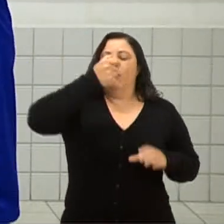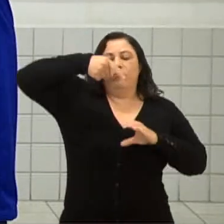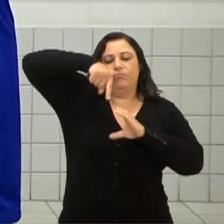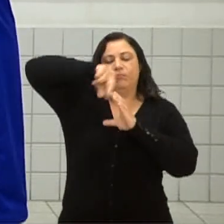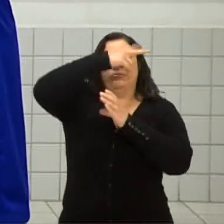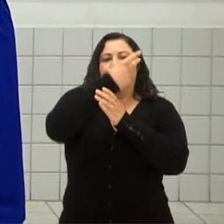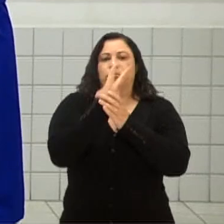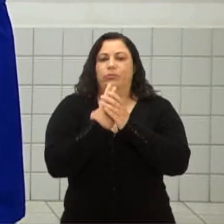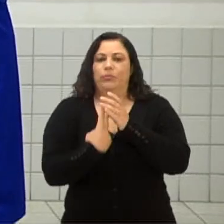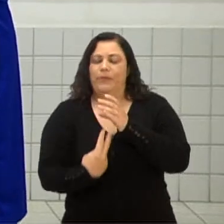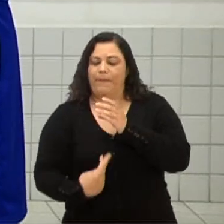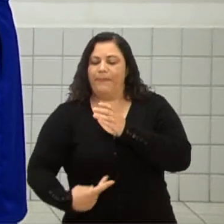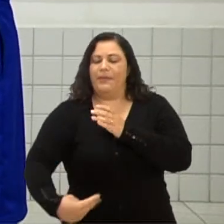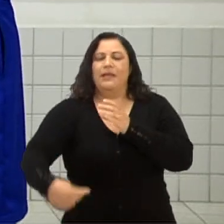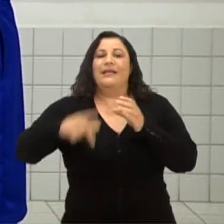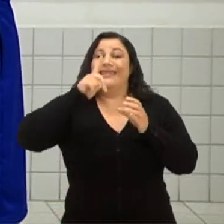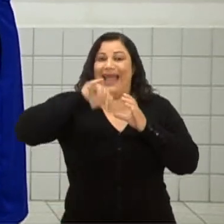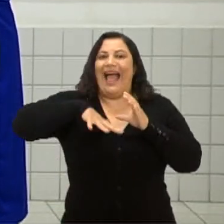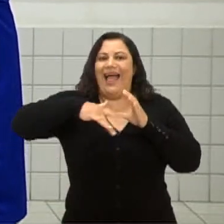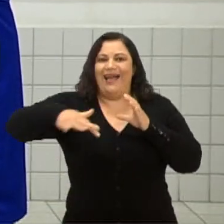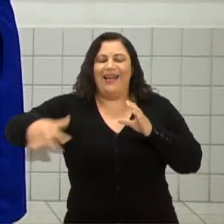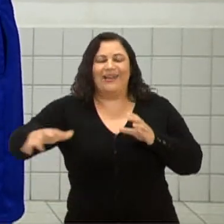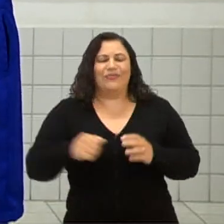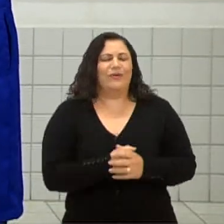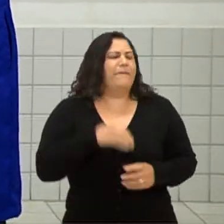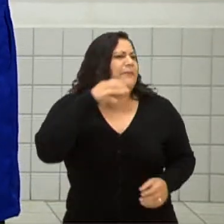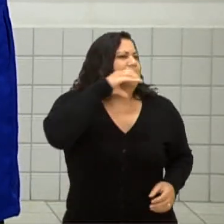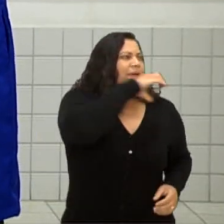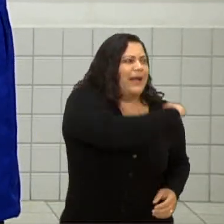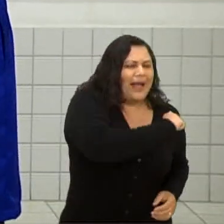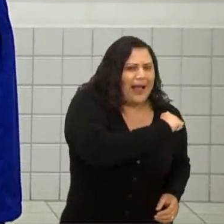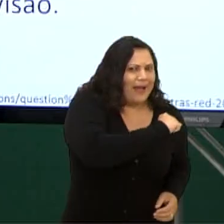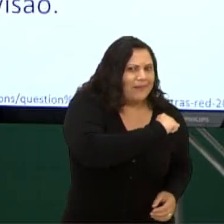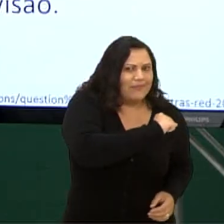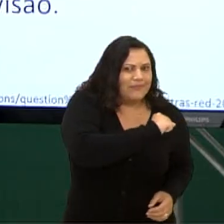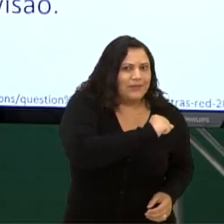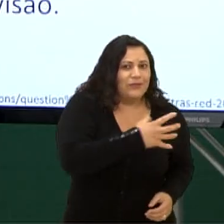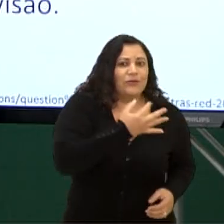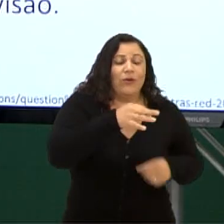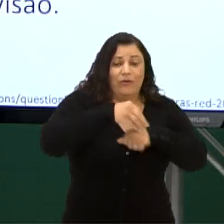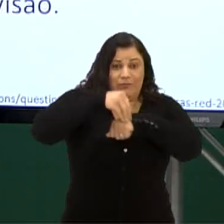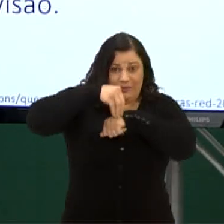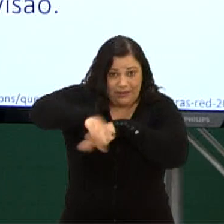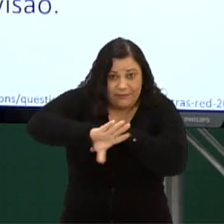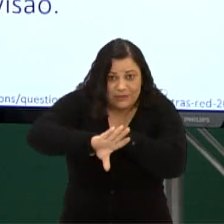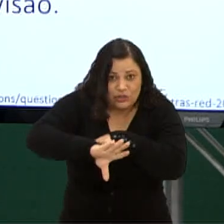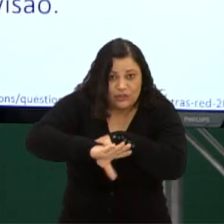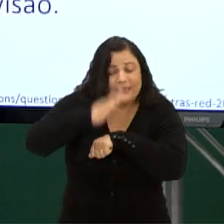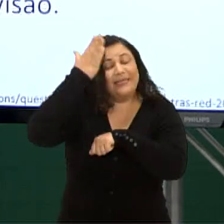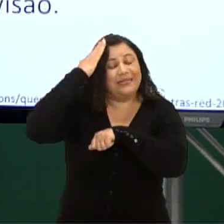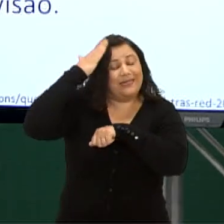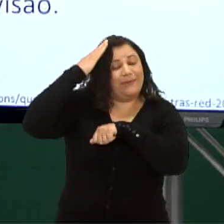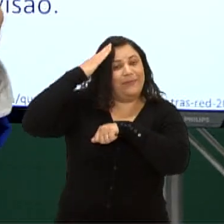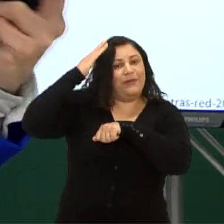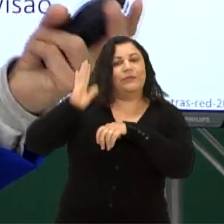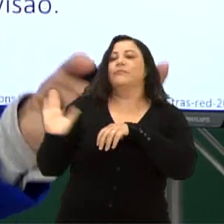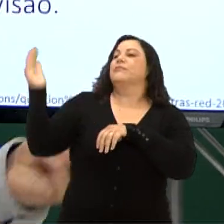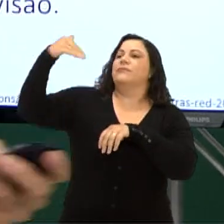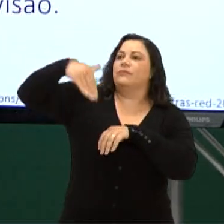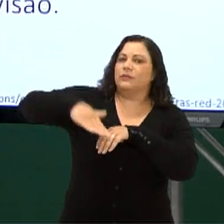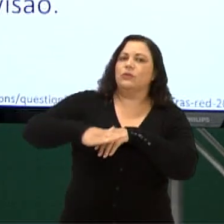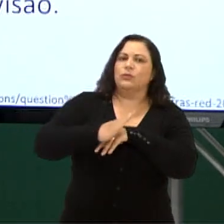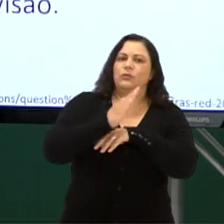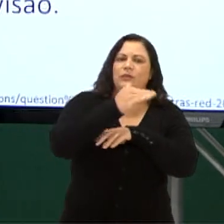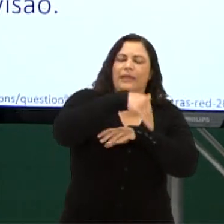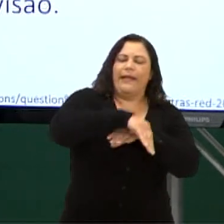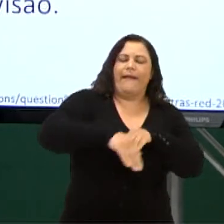diminuem, aumenta a pressão, na verdade, É né? muito rápido essa descida. E eu vou dar uma dica. Sabe quando você desce a praia, ou